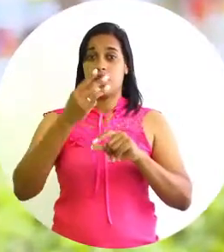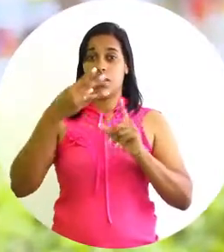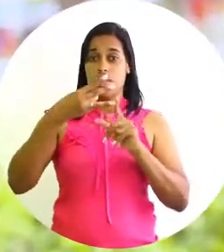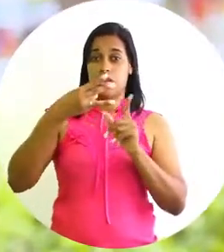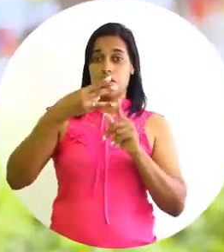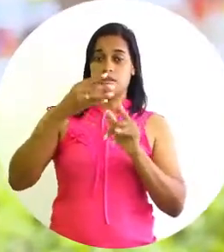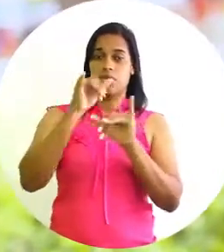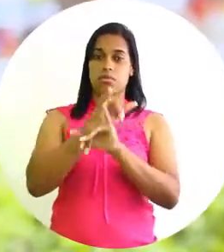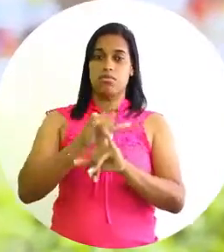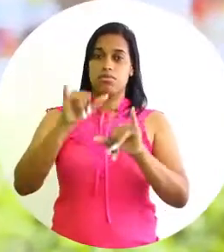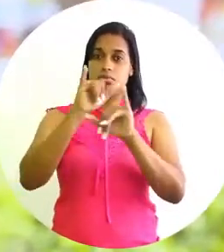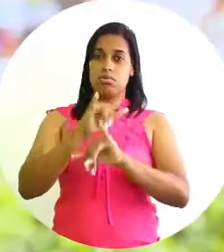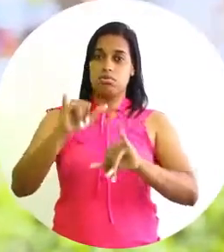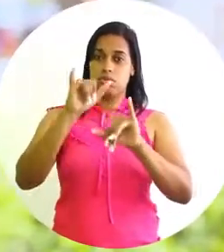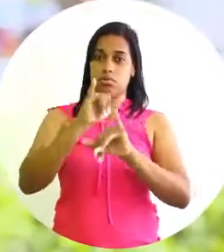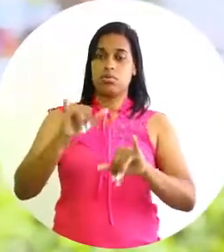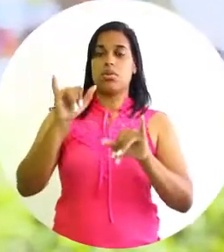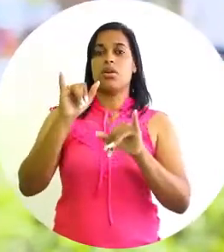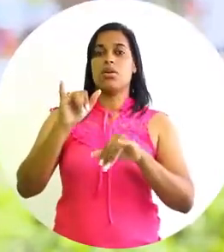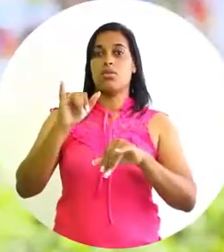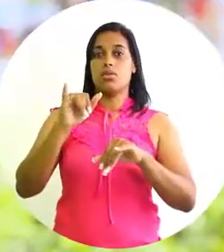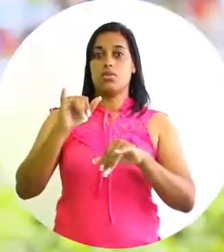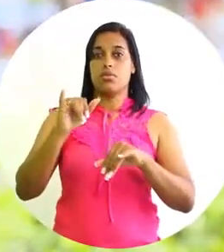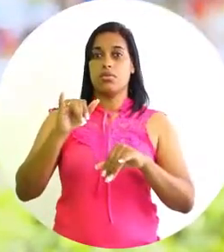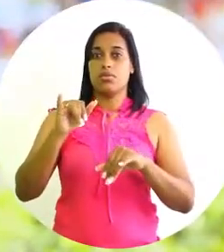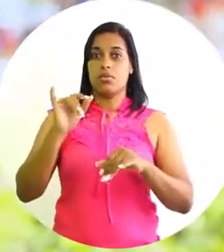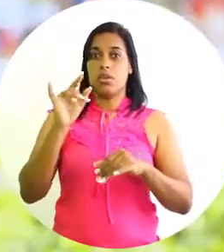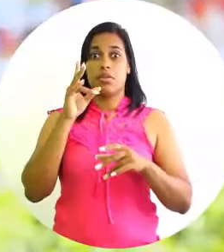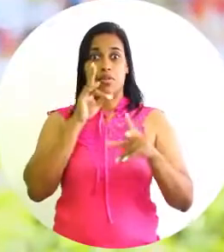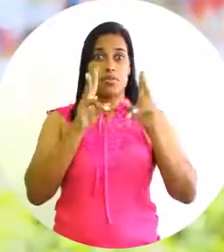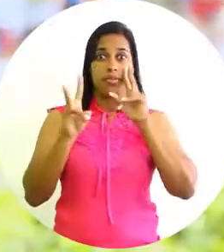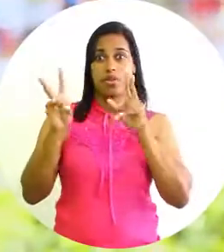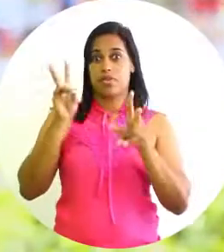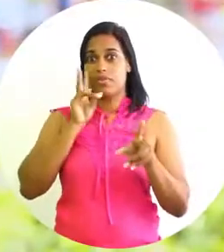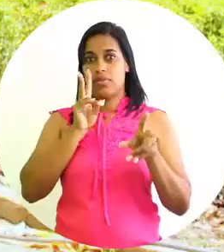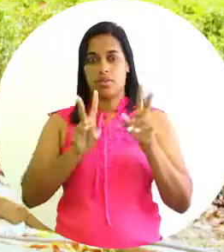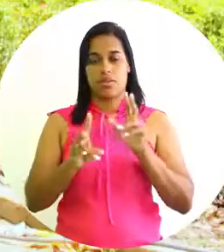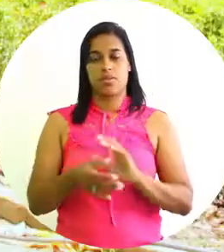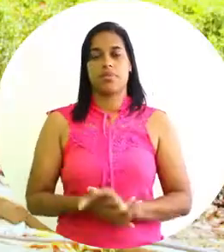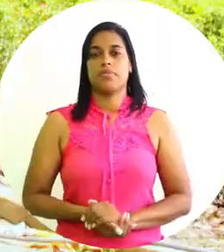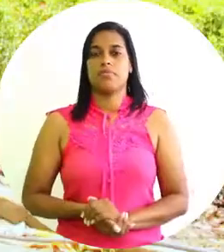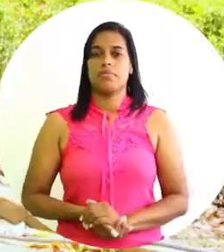terciária de informação, que geralmente são as mais raras da gente verificar.